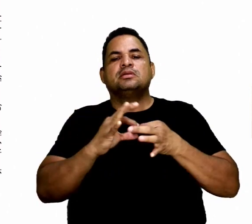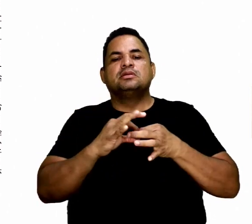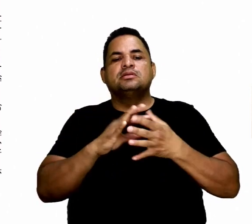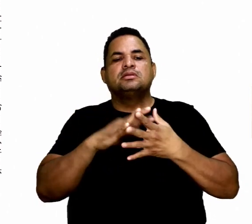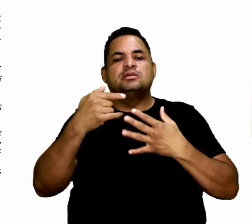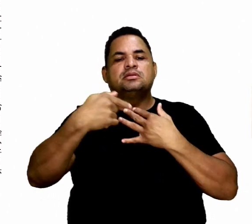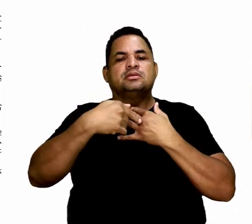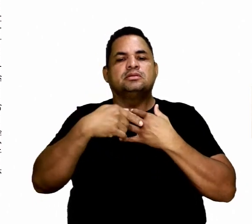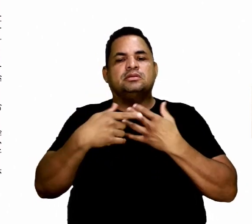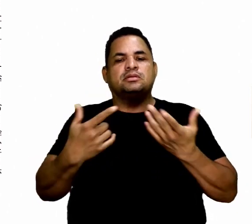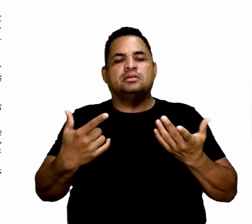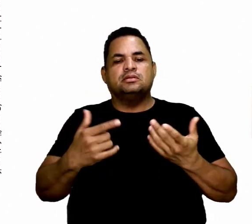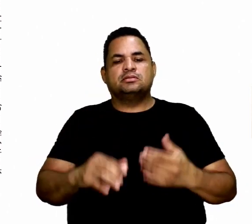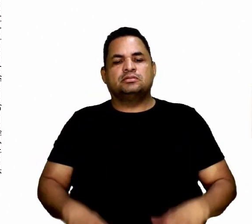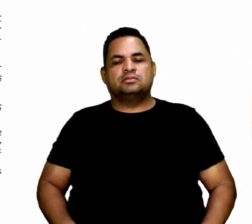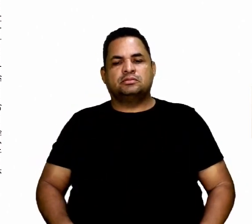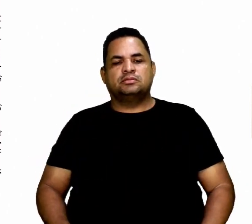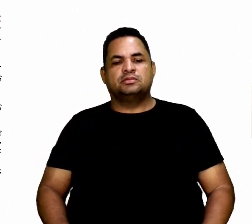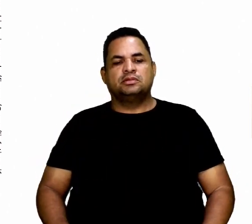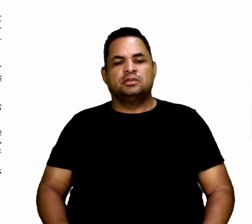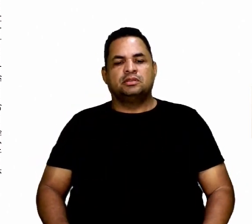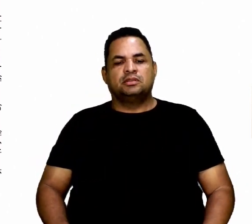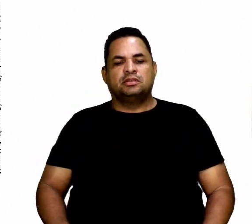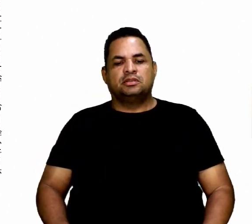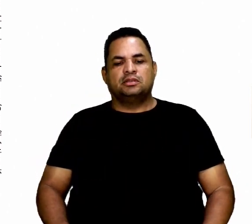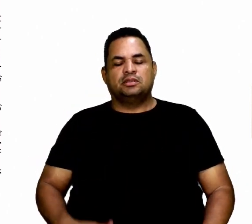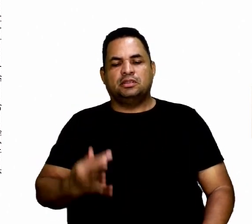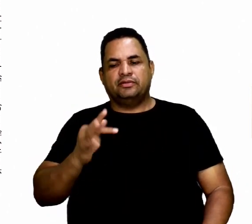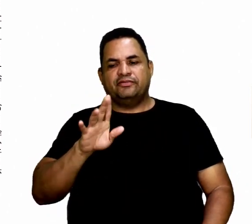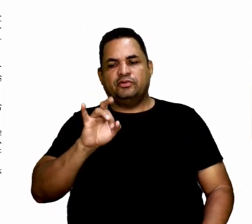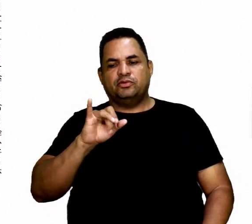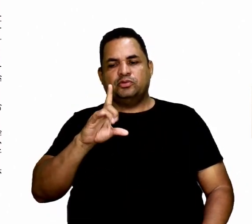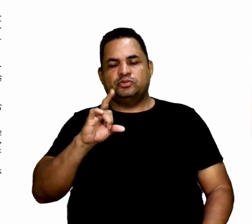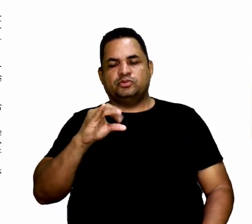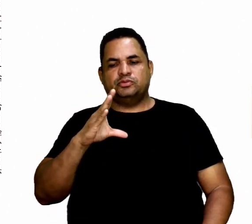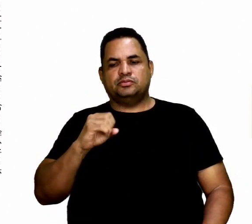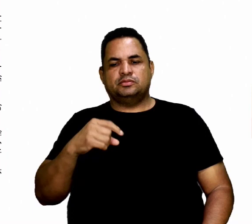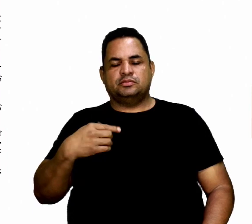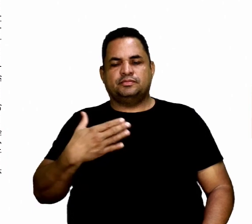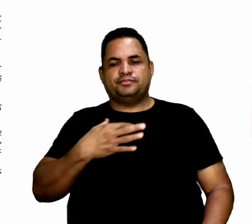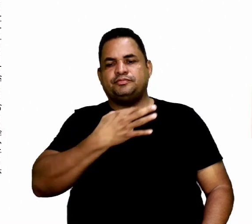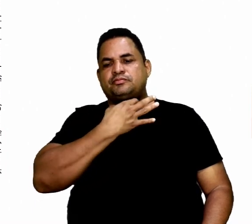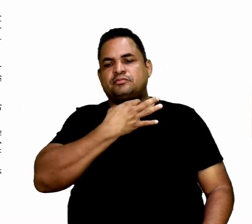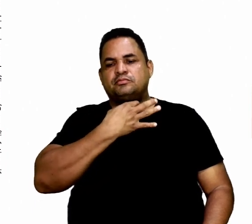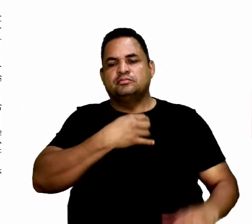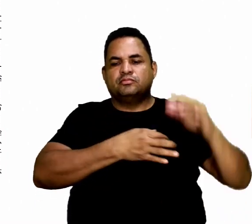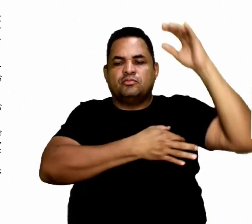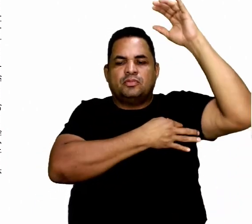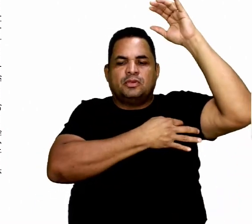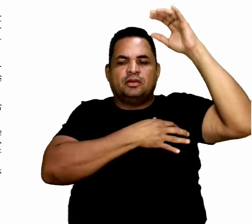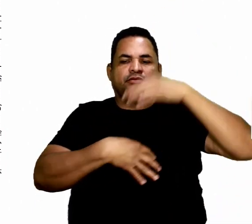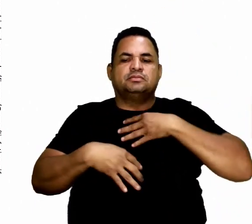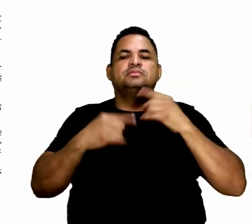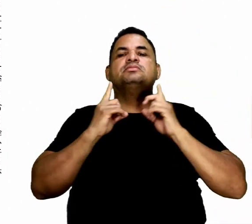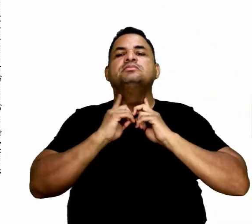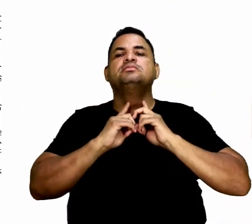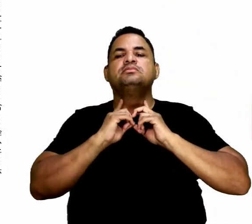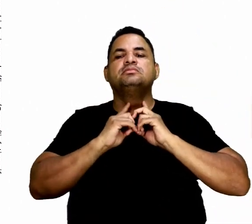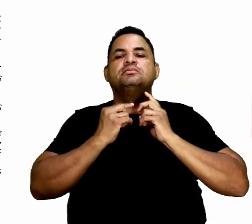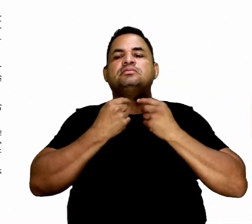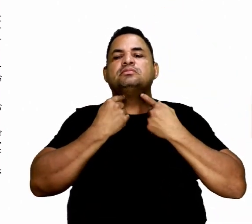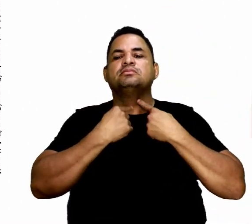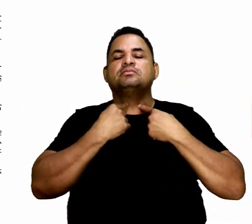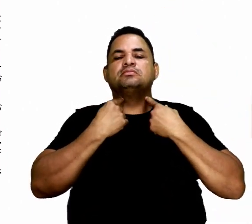associados também os linfonodos. Lembra que o professor falou ali das axilas, nas virilhas, na parte da mandíbula, né, abaixo